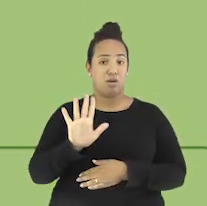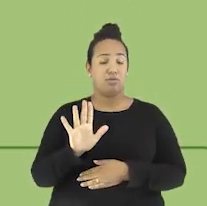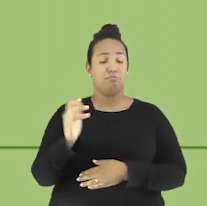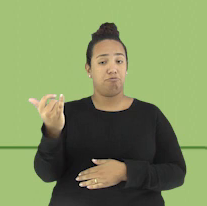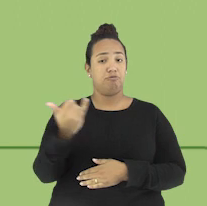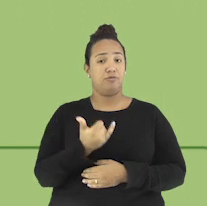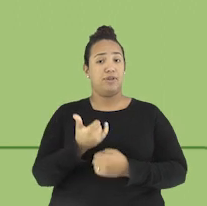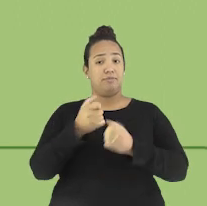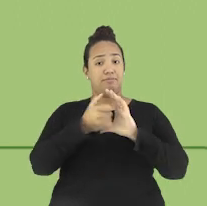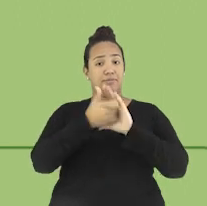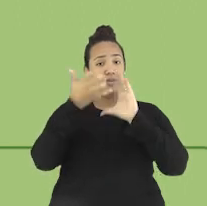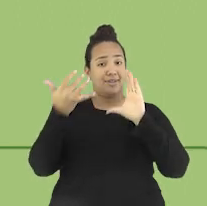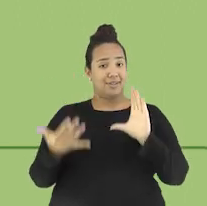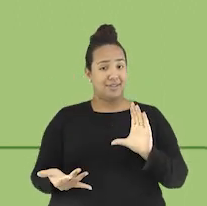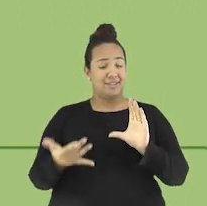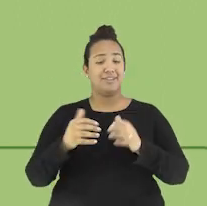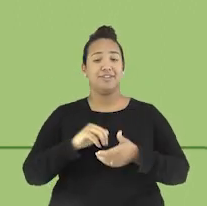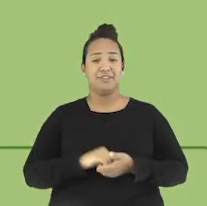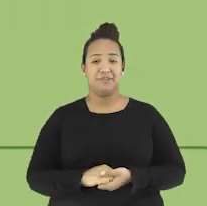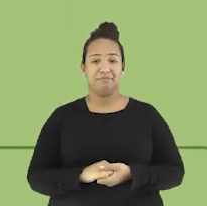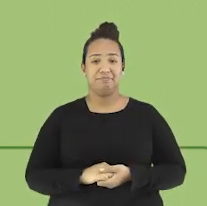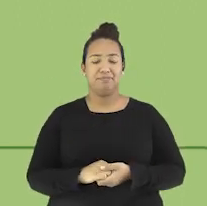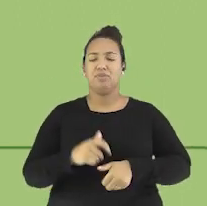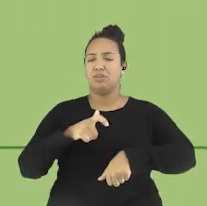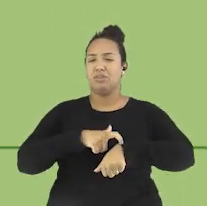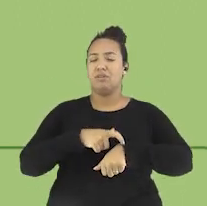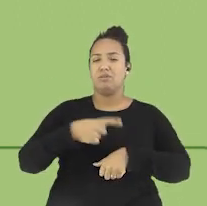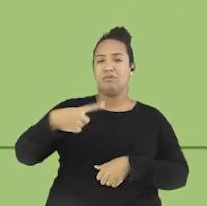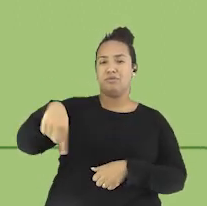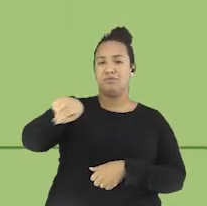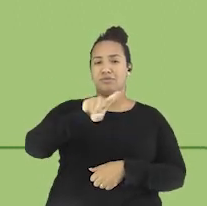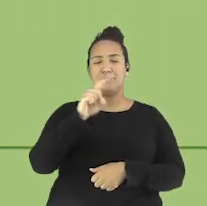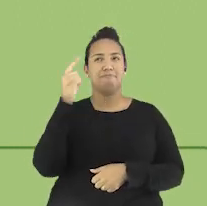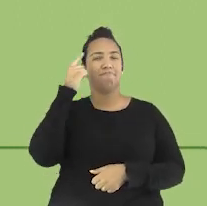uma característica de sua paisagem. Vou dar alguns